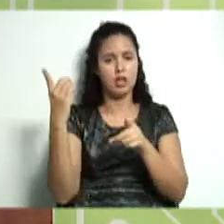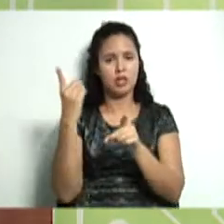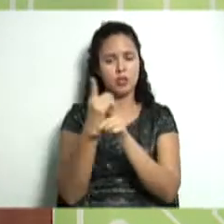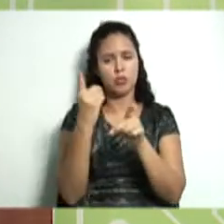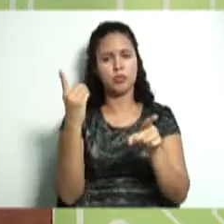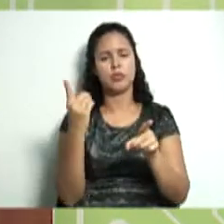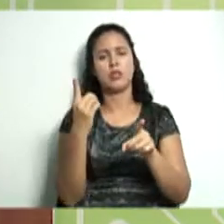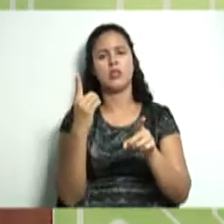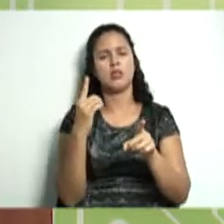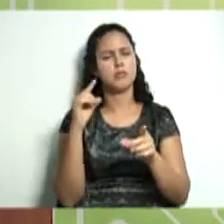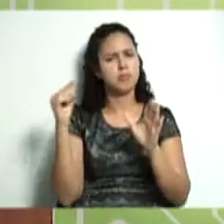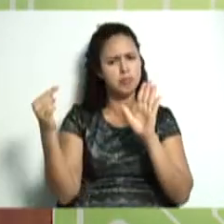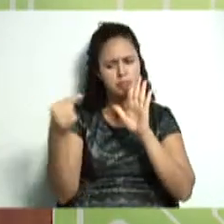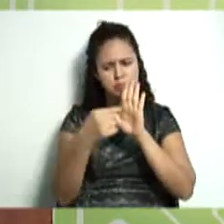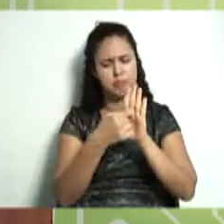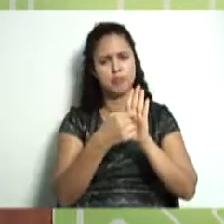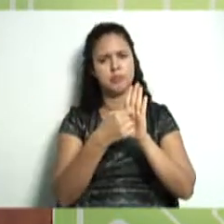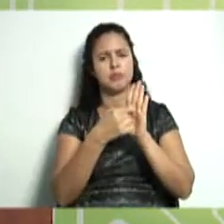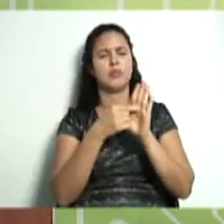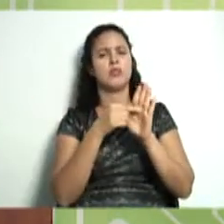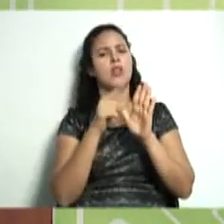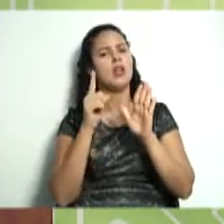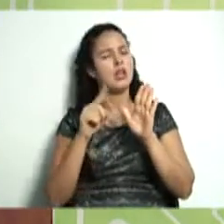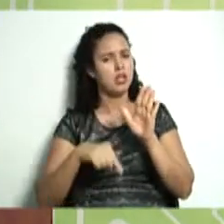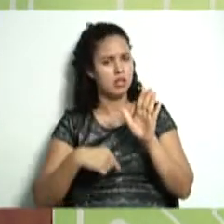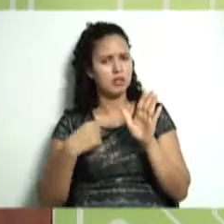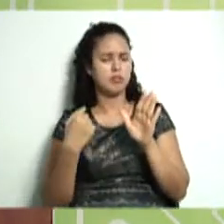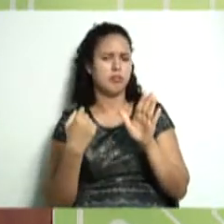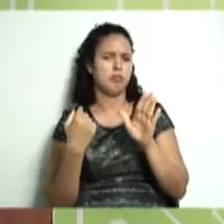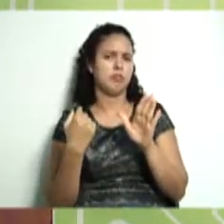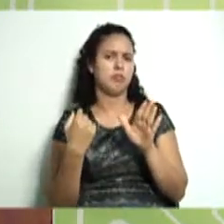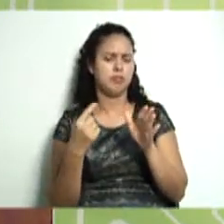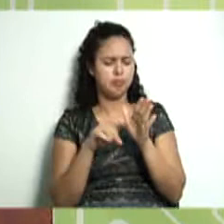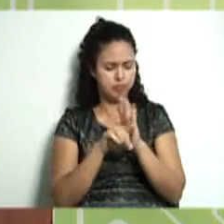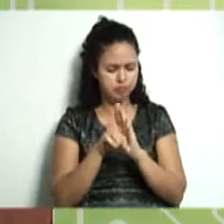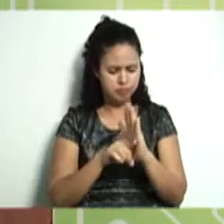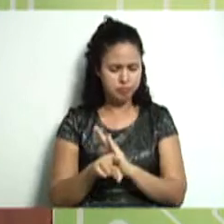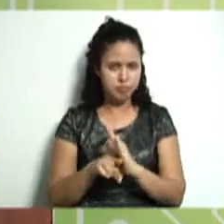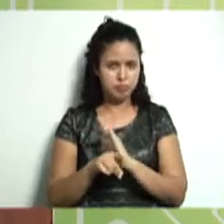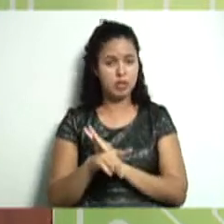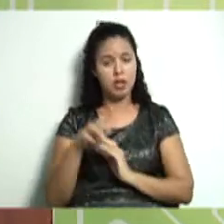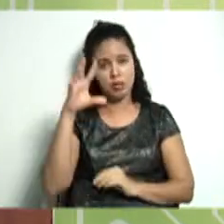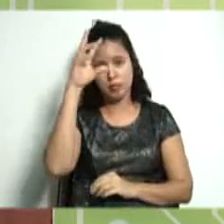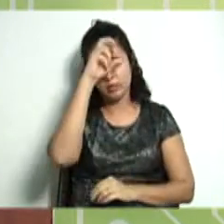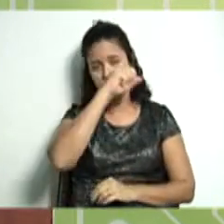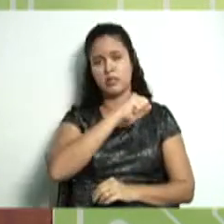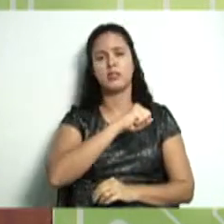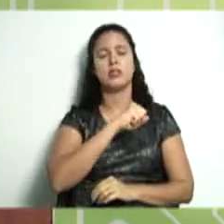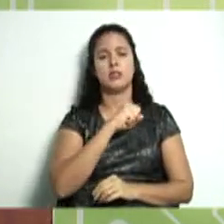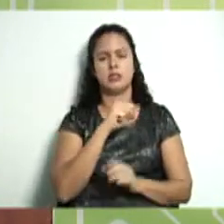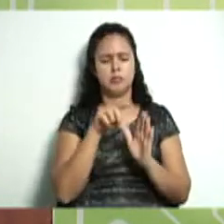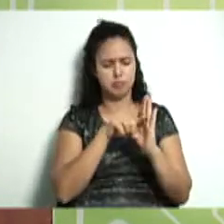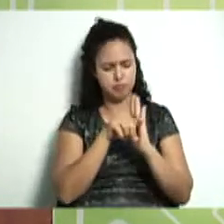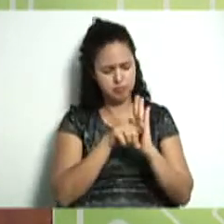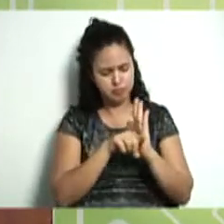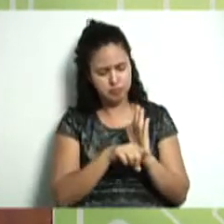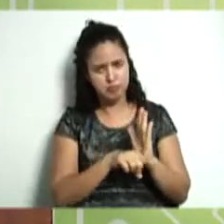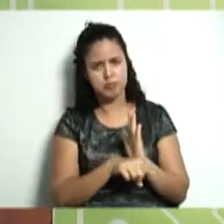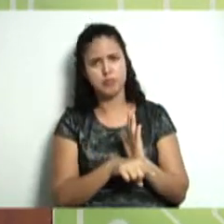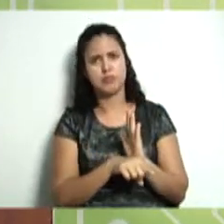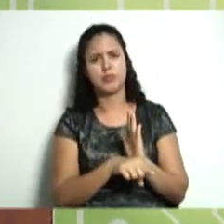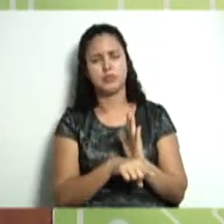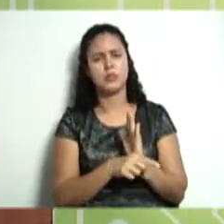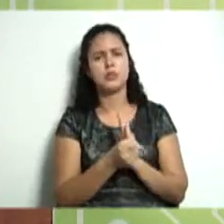encontrar e apontar é um fato, uma situação de análise. Vocês aprendem assim a fazer análises